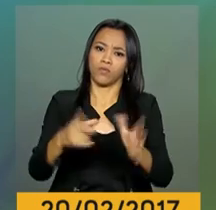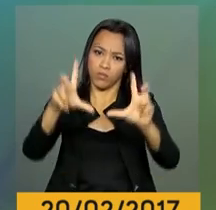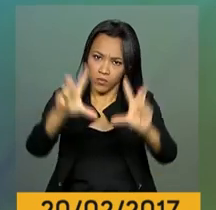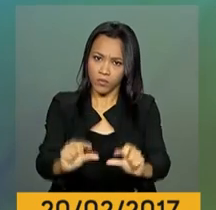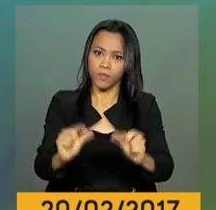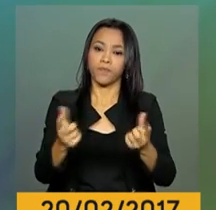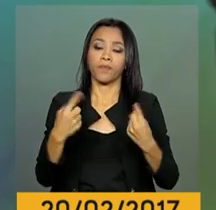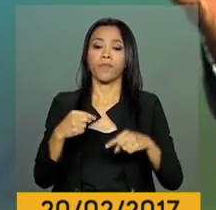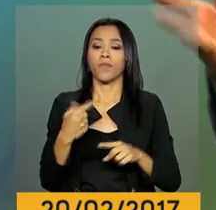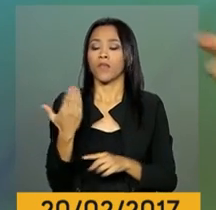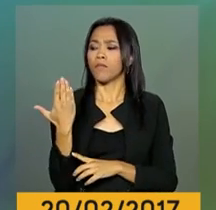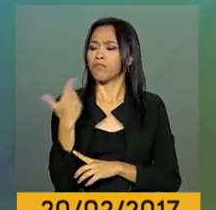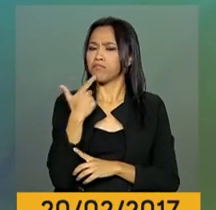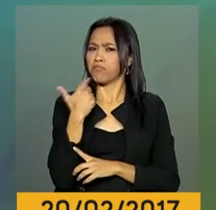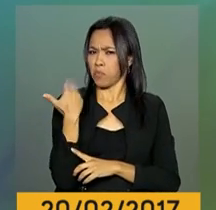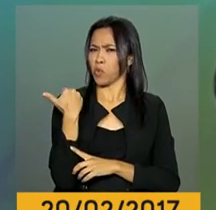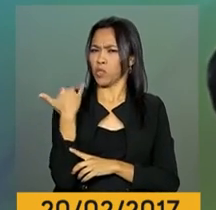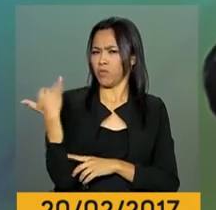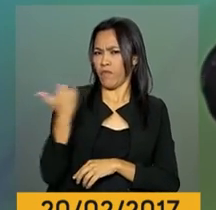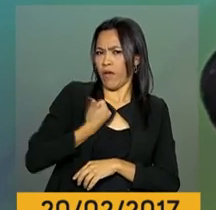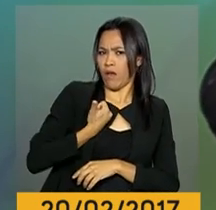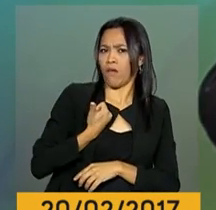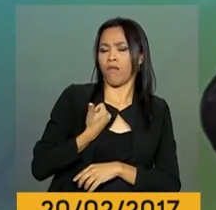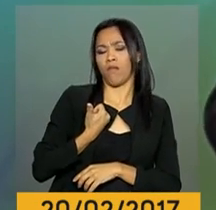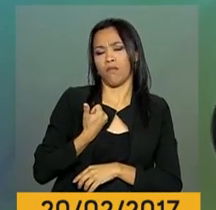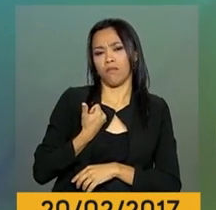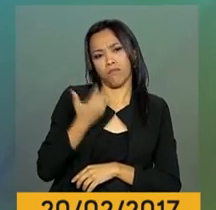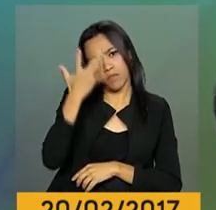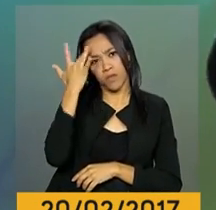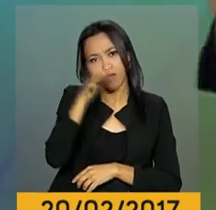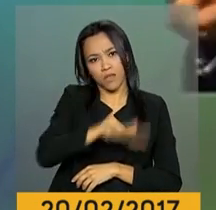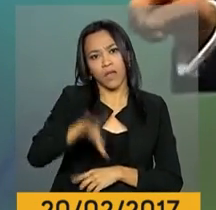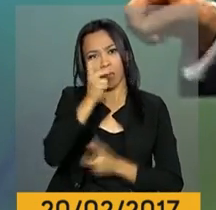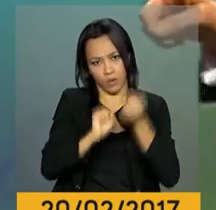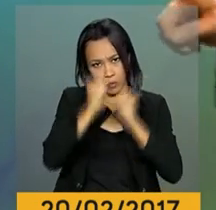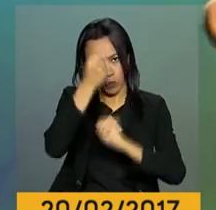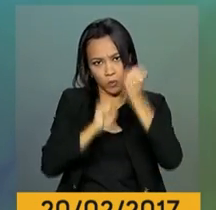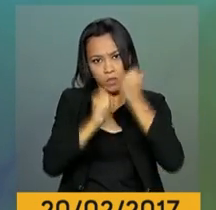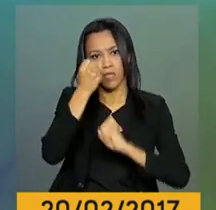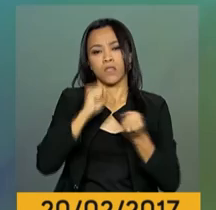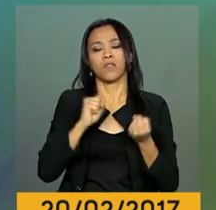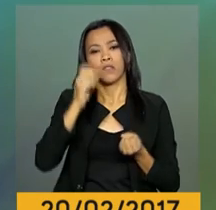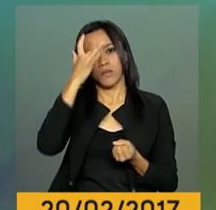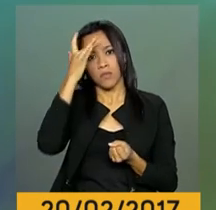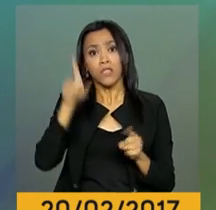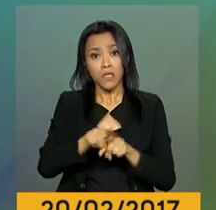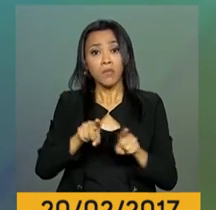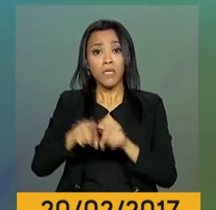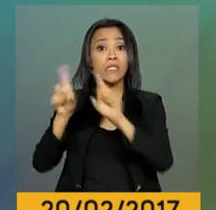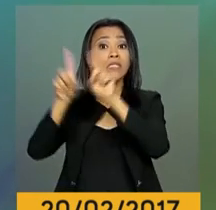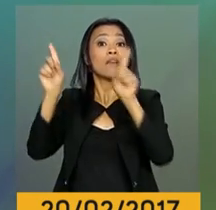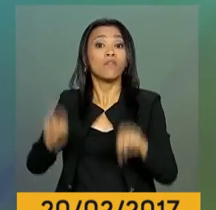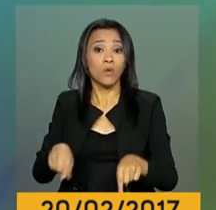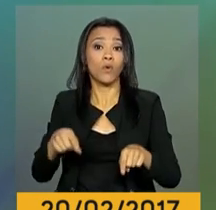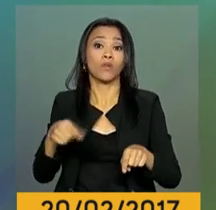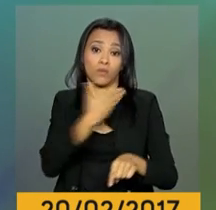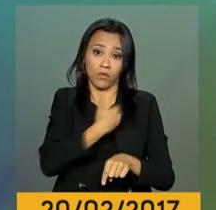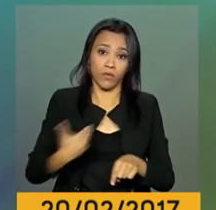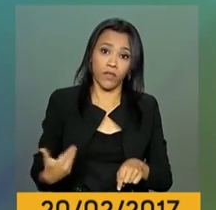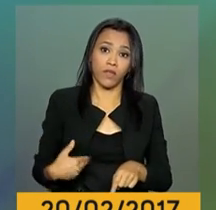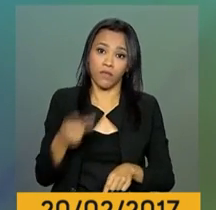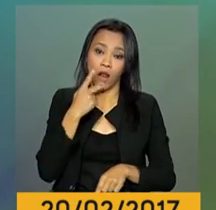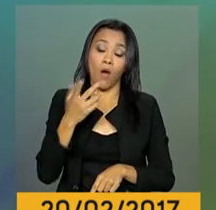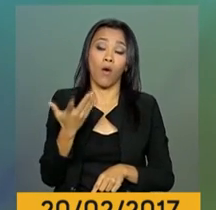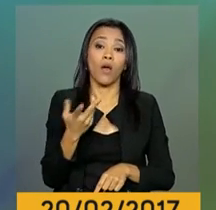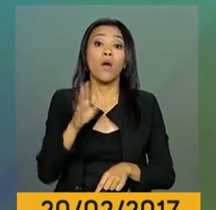Fábio, me diziam alguns industriais e mesmo servidores públicos, né, diziam, olha, nós para